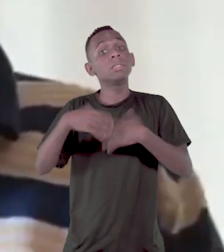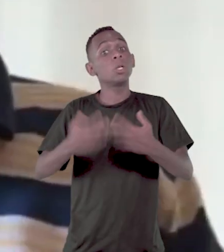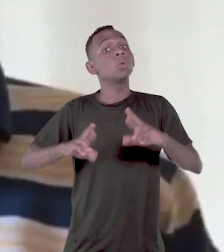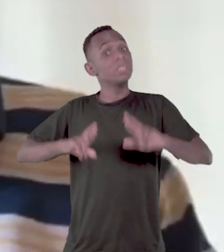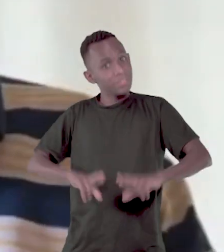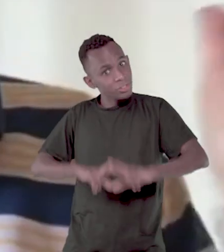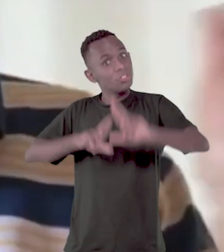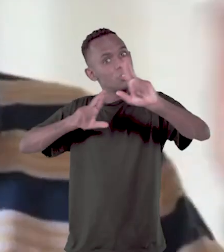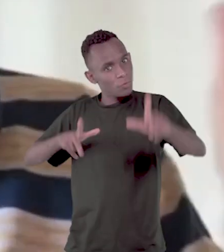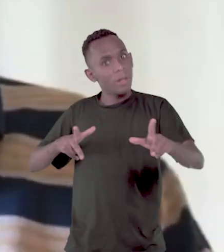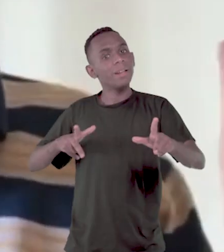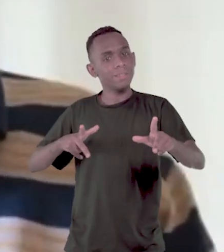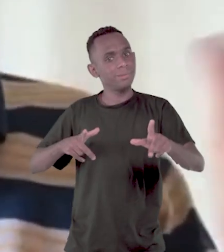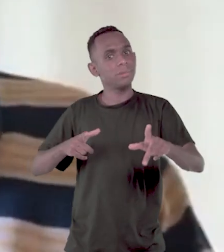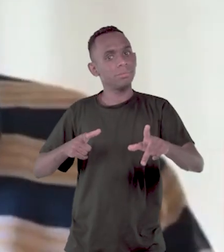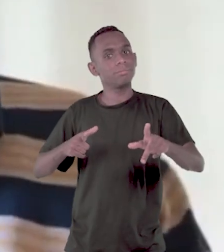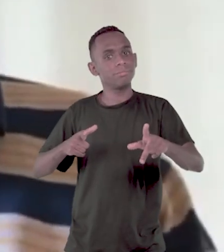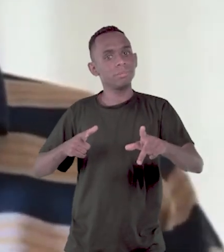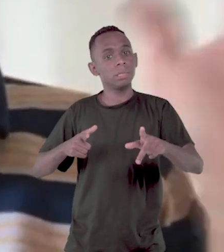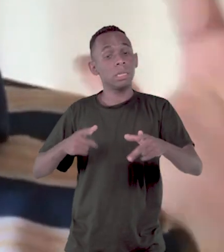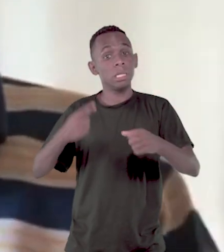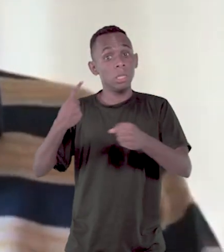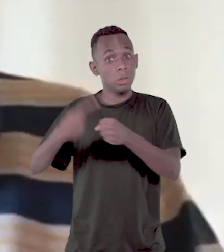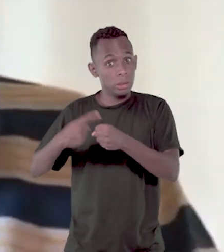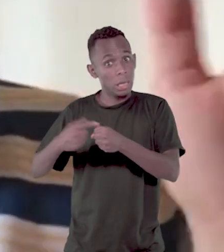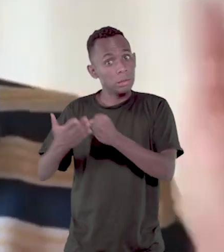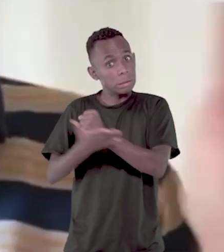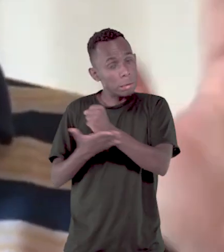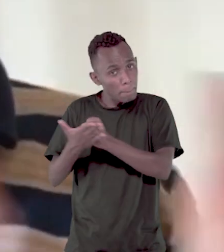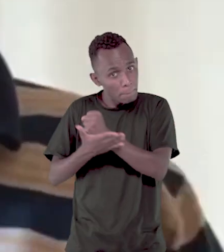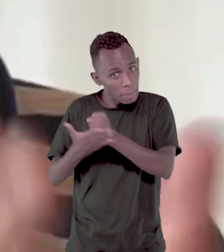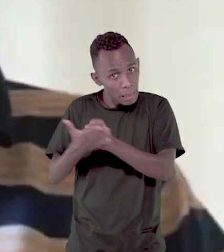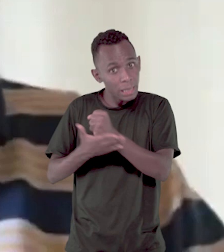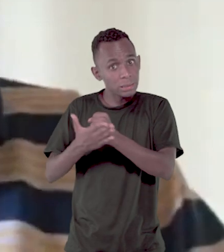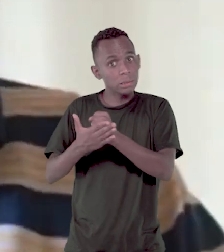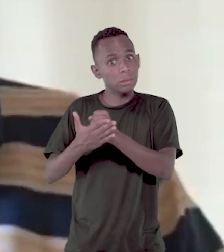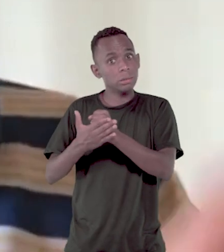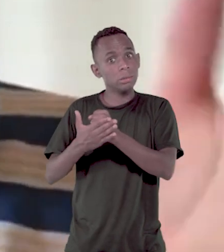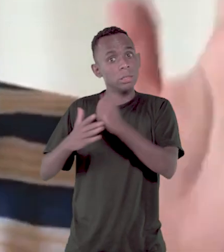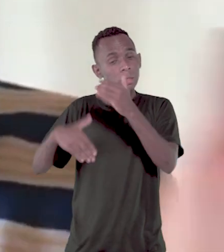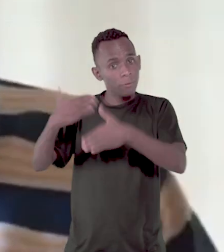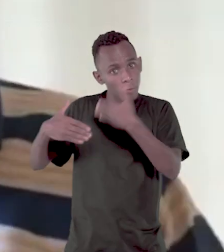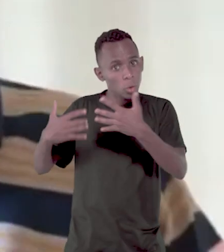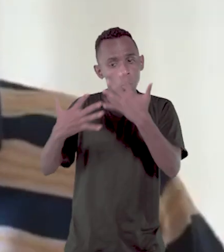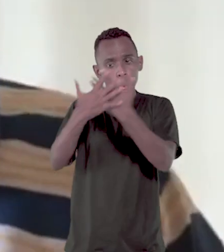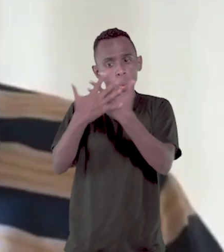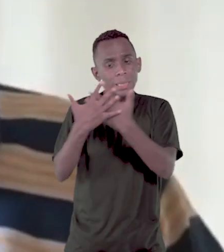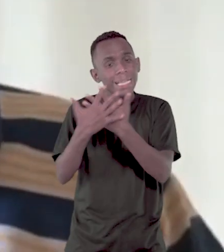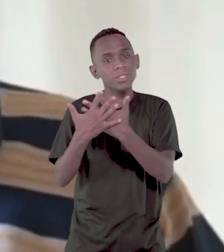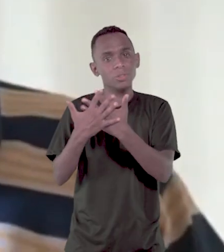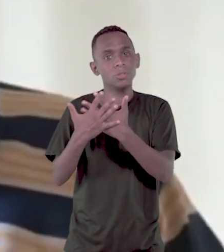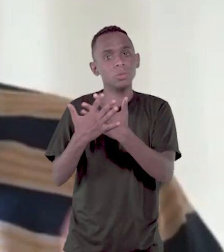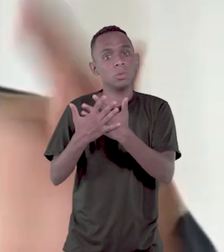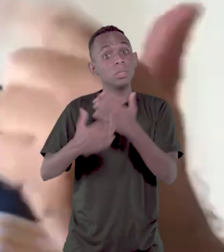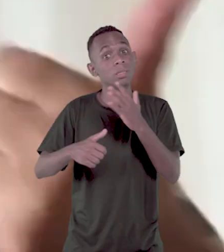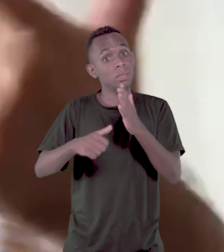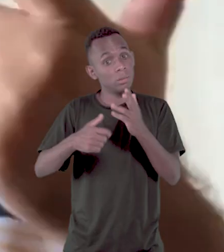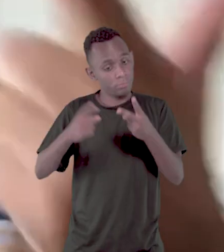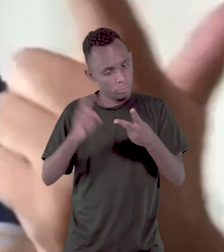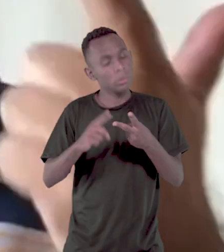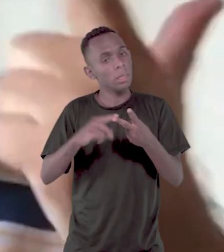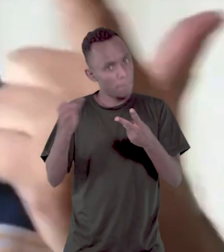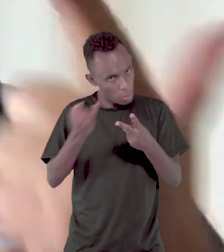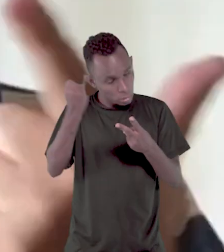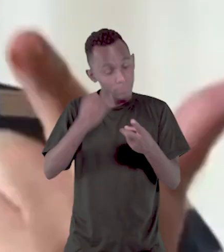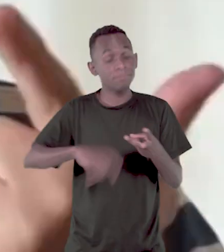completa diferenciação para Cataguases naquele momento. Era uma cidade que tinha como base econômica a indústria têxtil, né? Então,